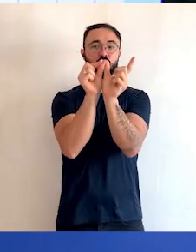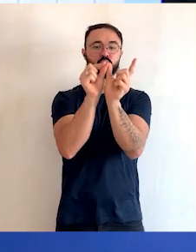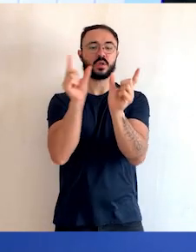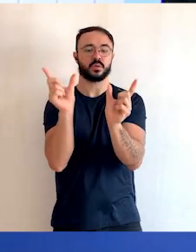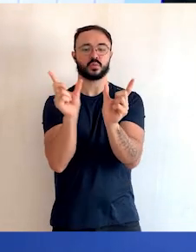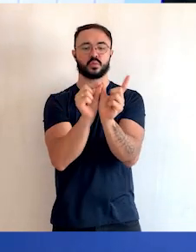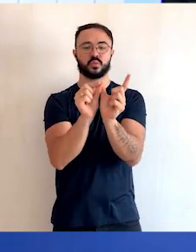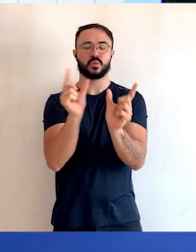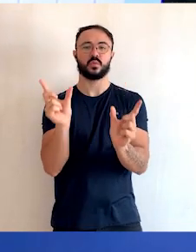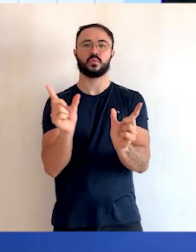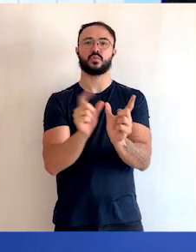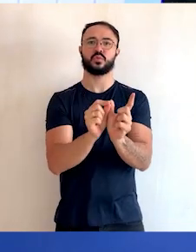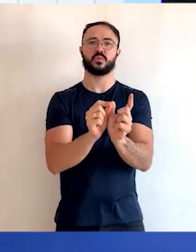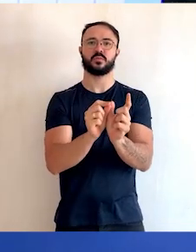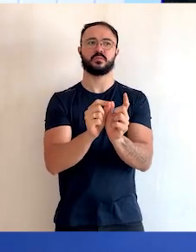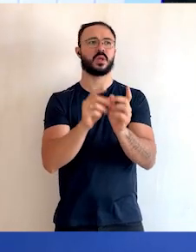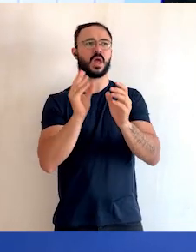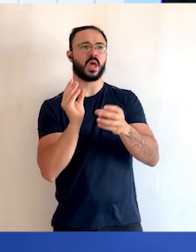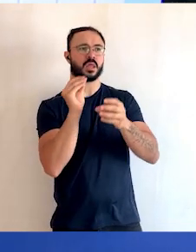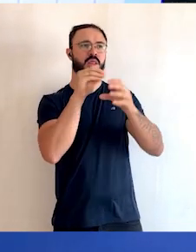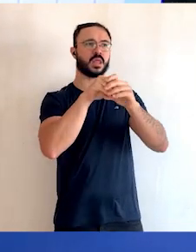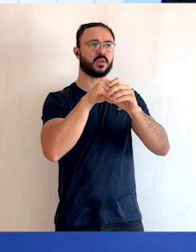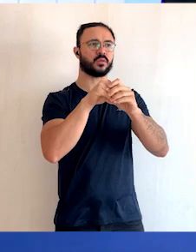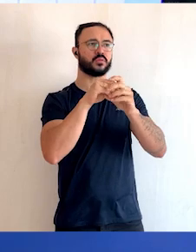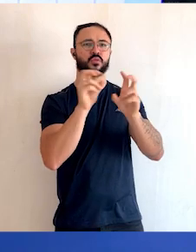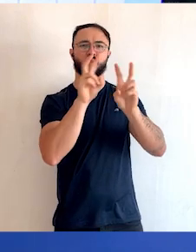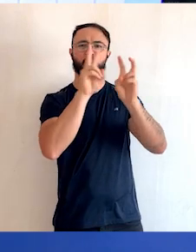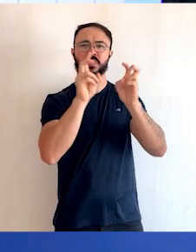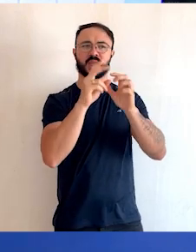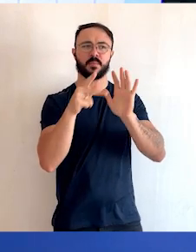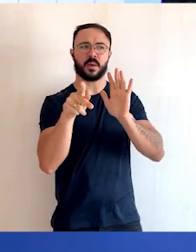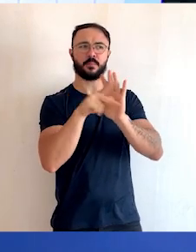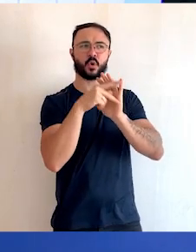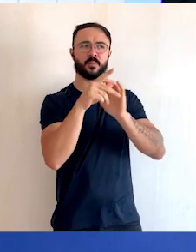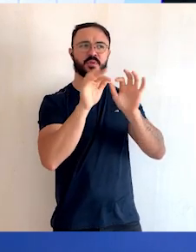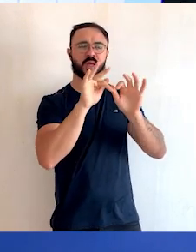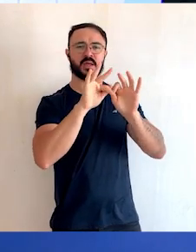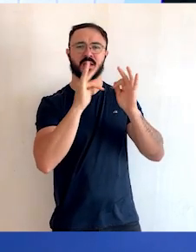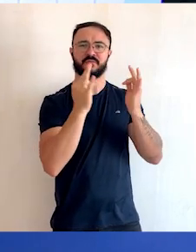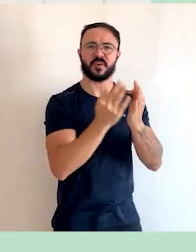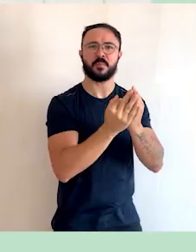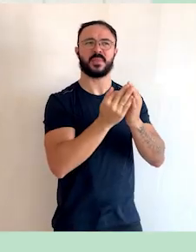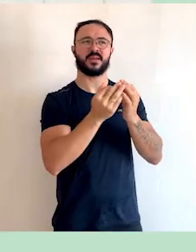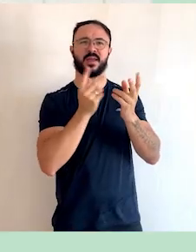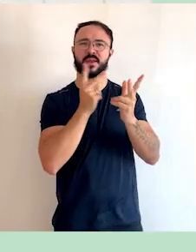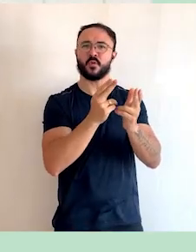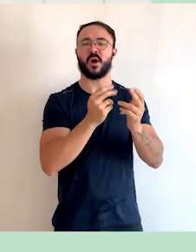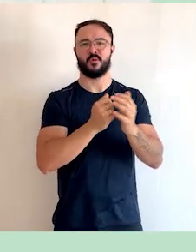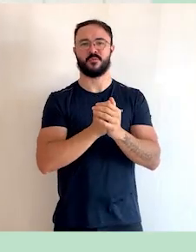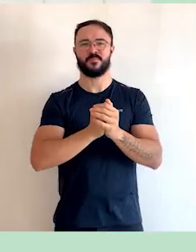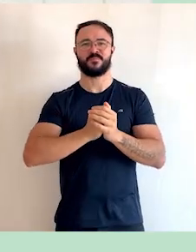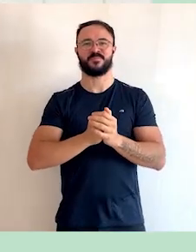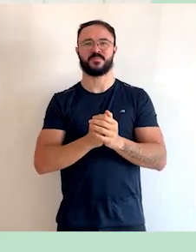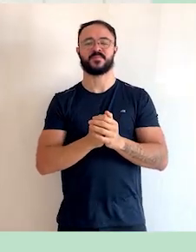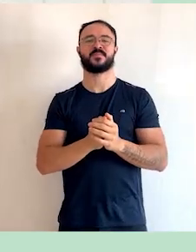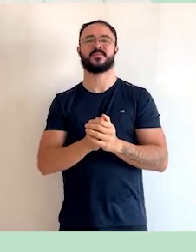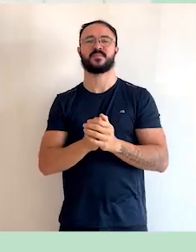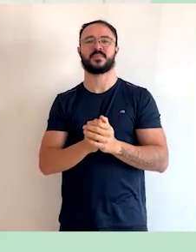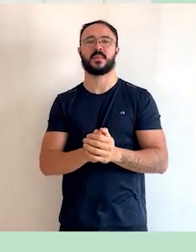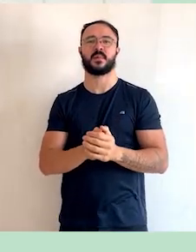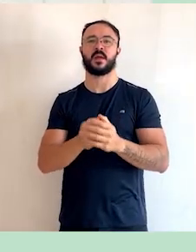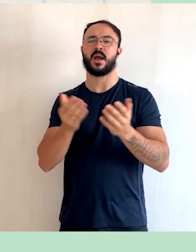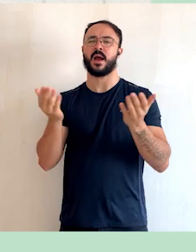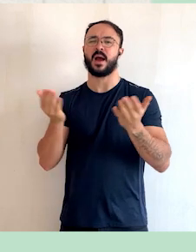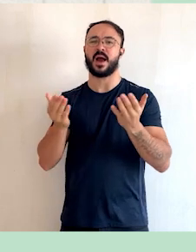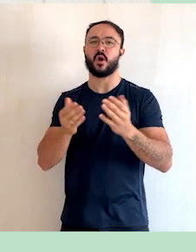do prefixo pertencem à mesma classe gramatical que a palavra que a originou. Os sufixos são afixos